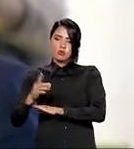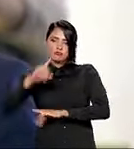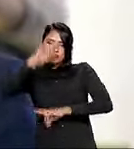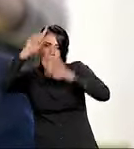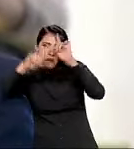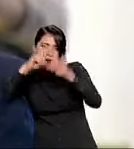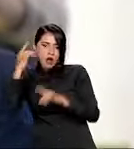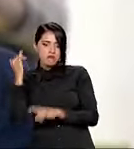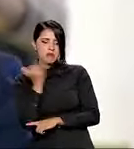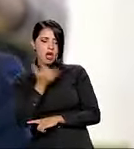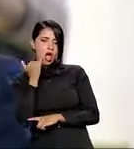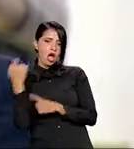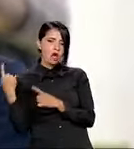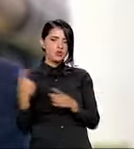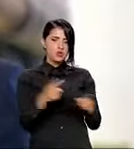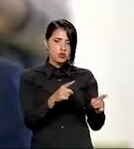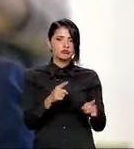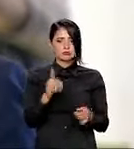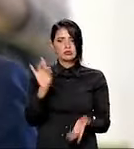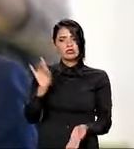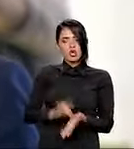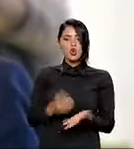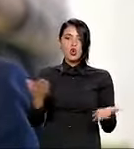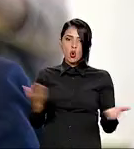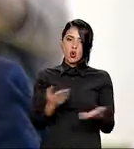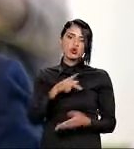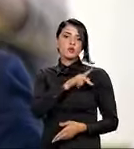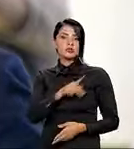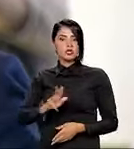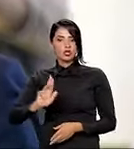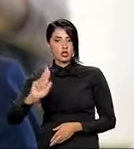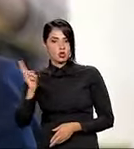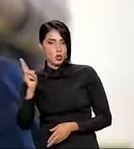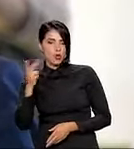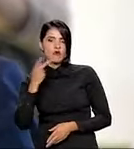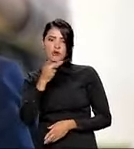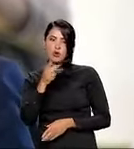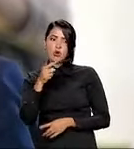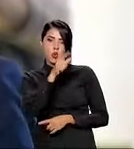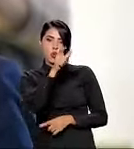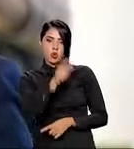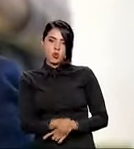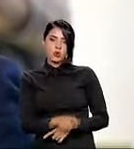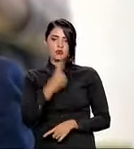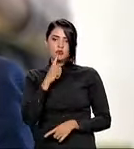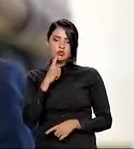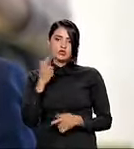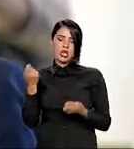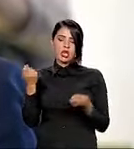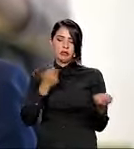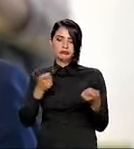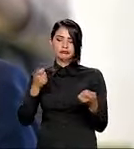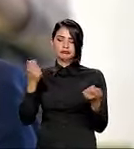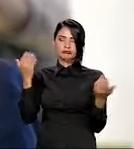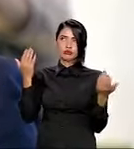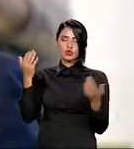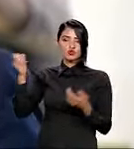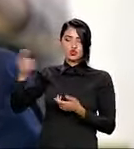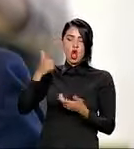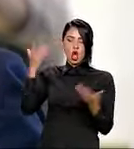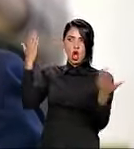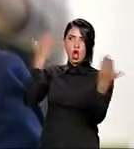narrativa. E, de fato, hoje o presidente do Uruguai, por exemplo, disse que o senhor tapa o sol com a peneira quando